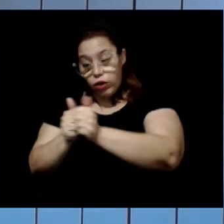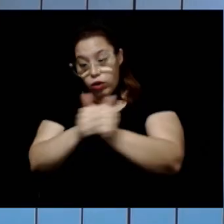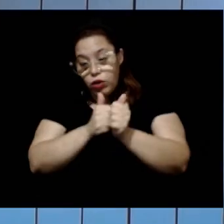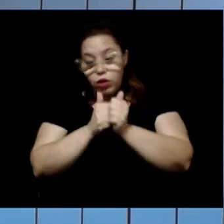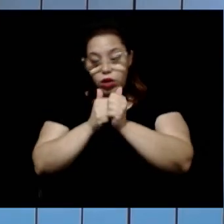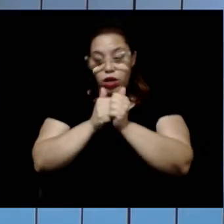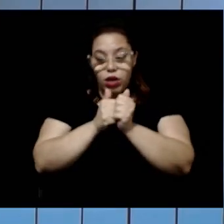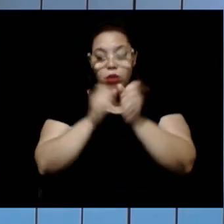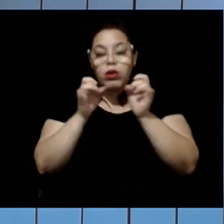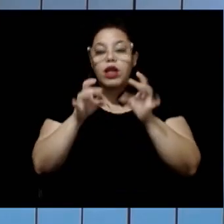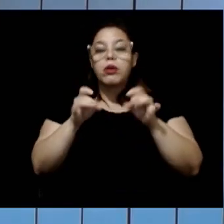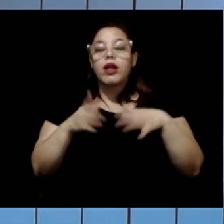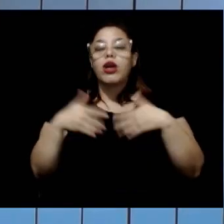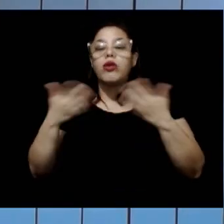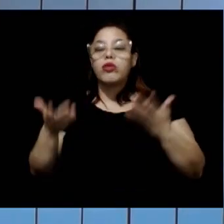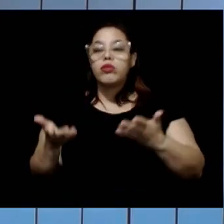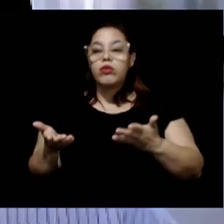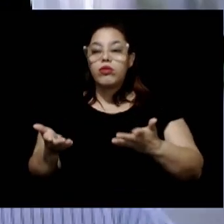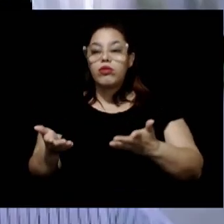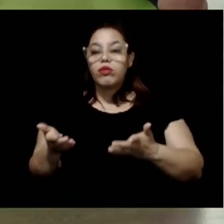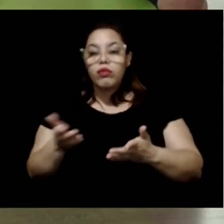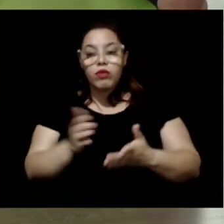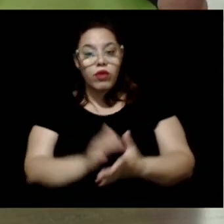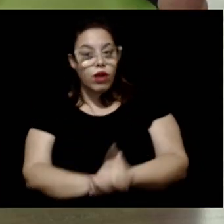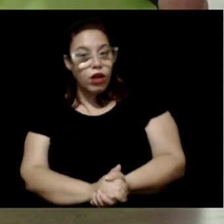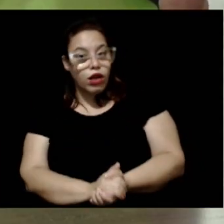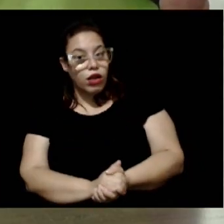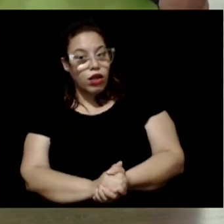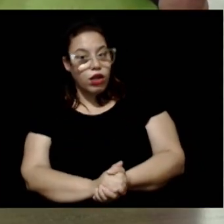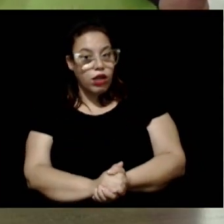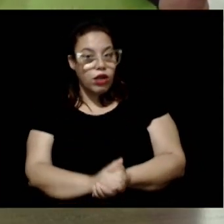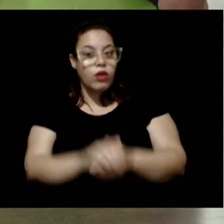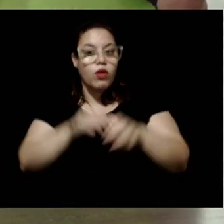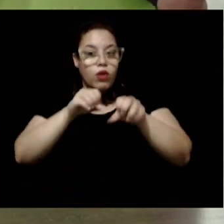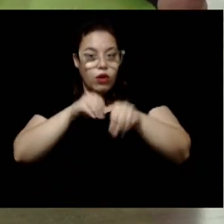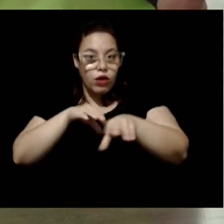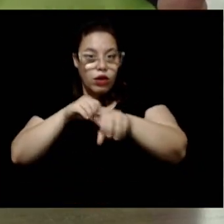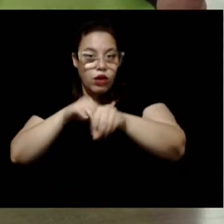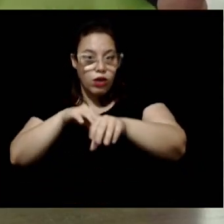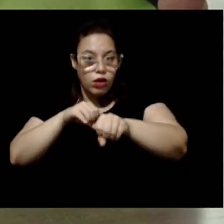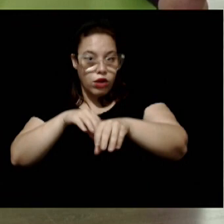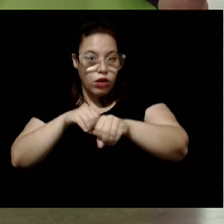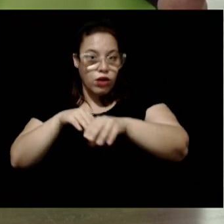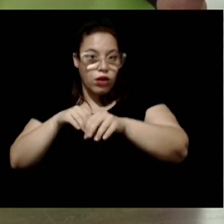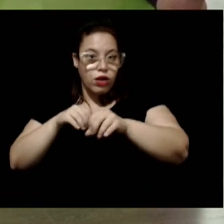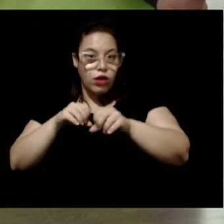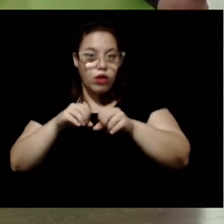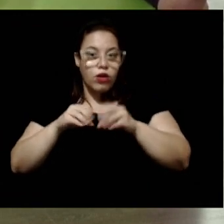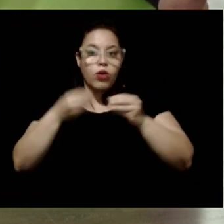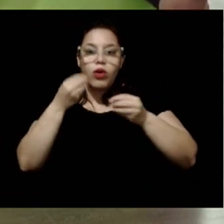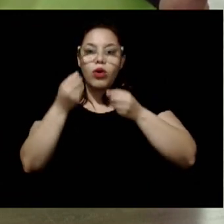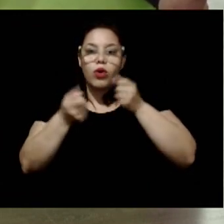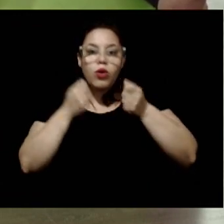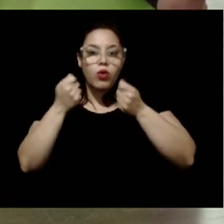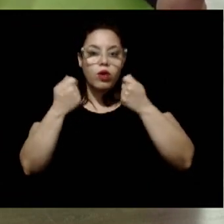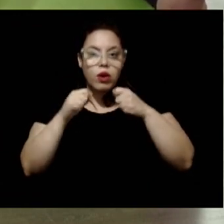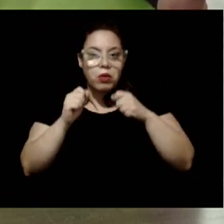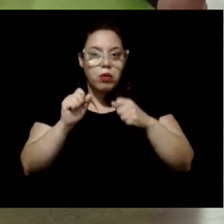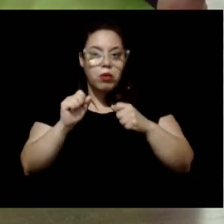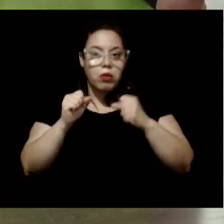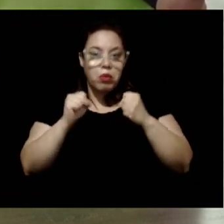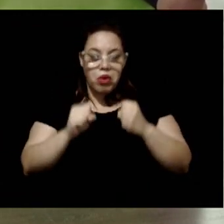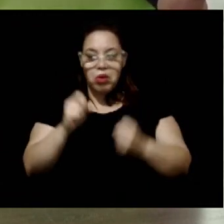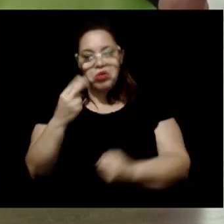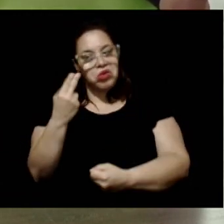especial? Não, tem que ter uma orientação, tem que ter uma definição do que é possível ou não, mesmo